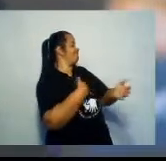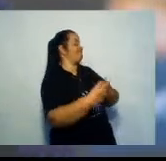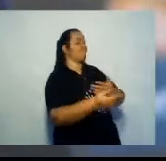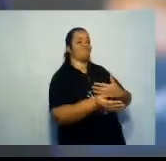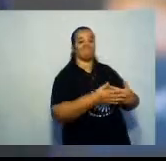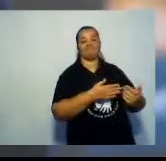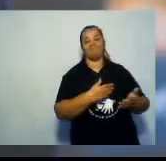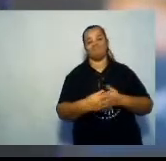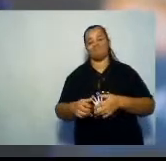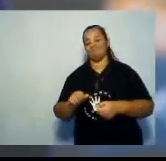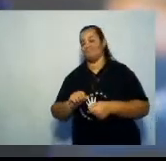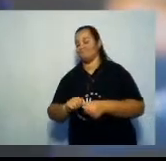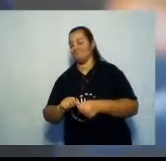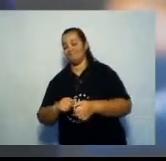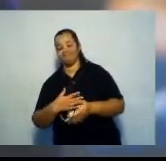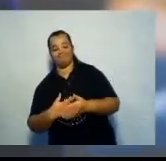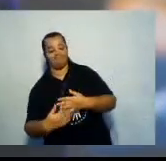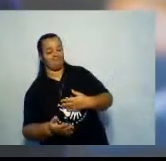Tanto